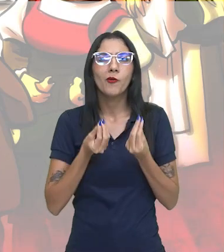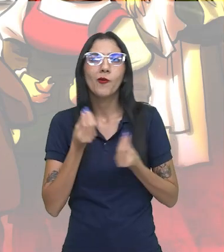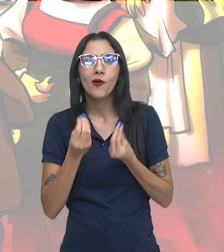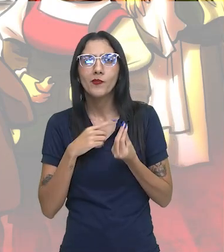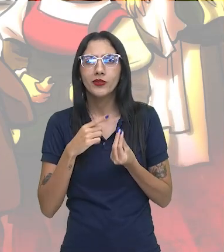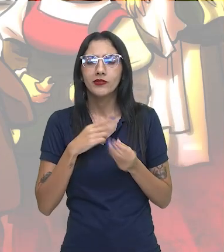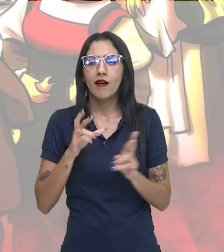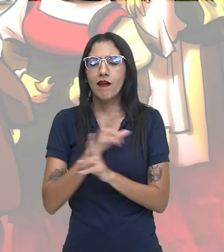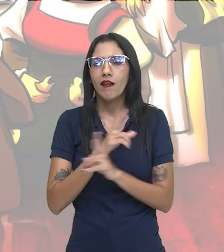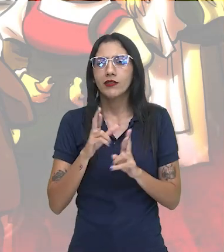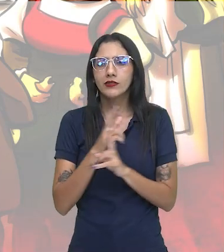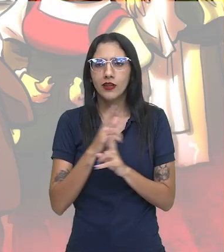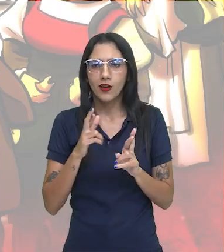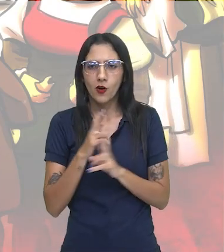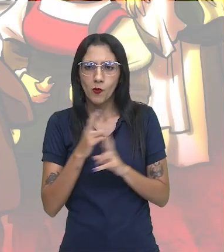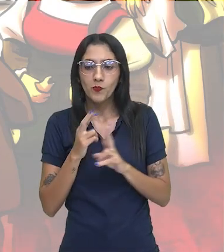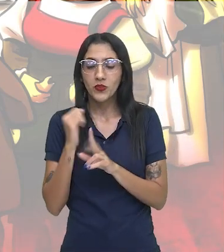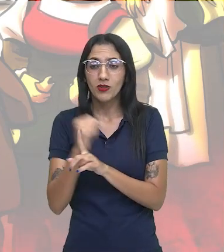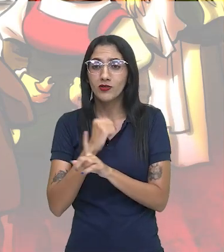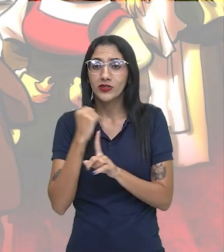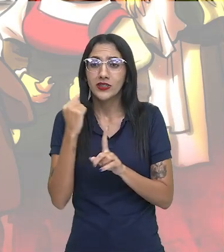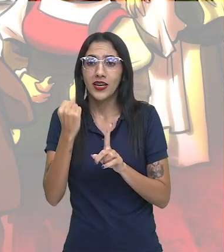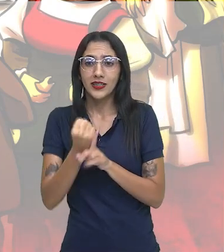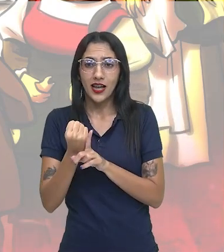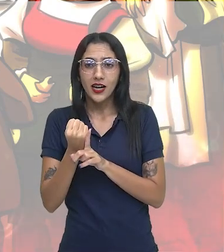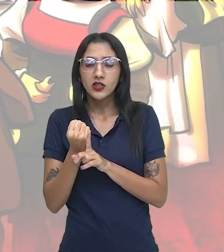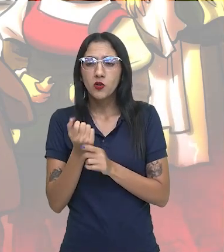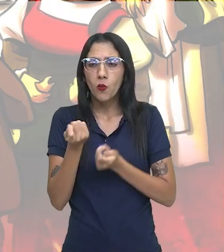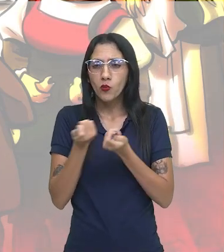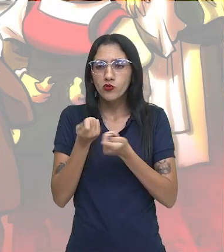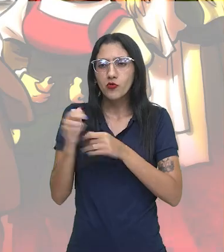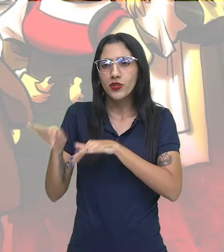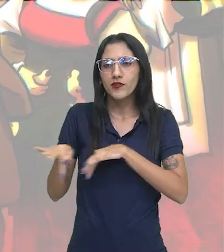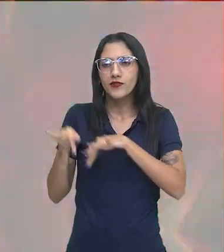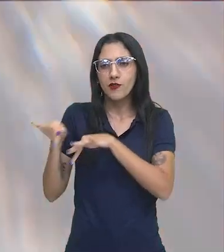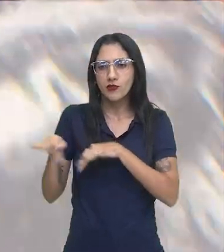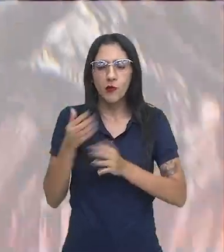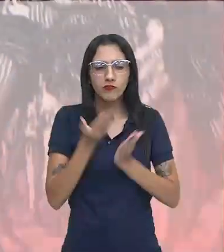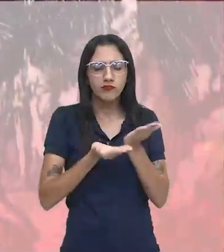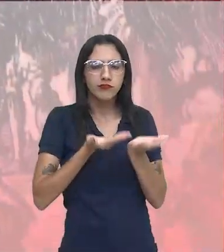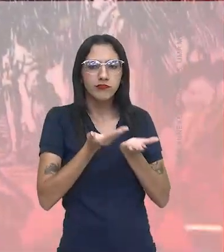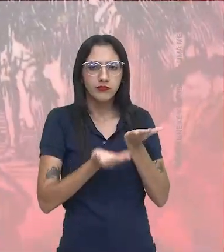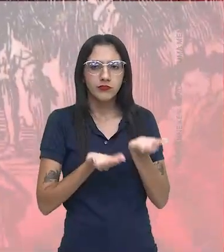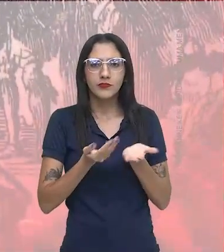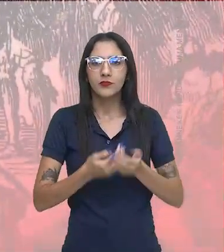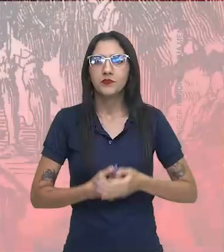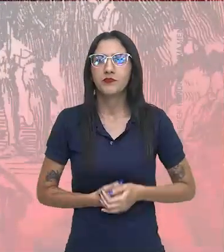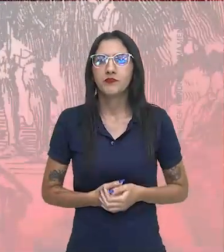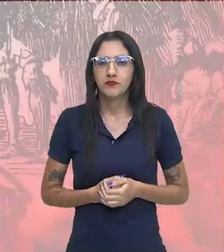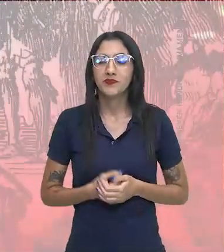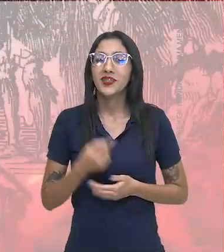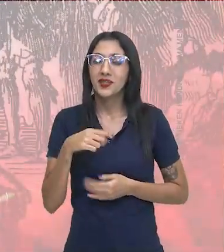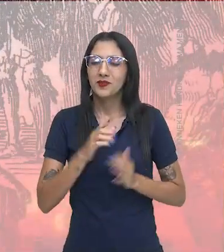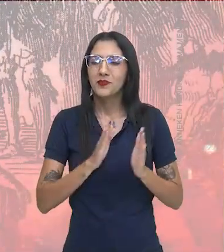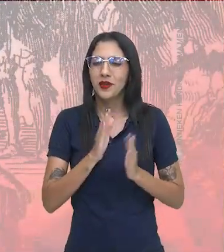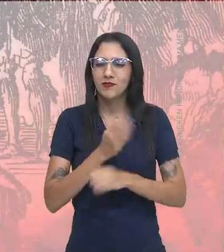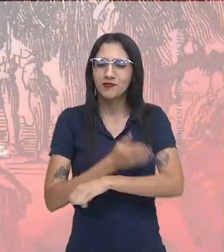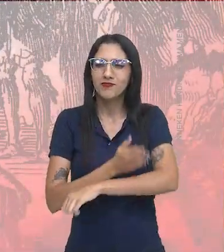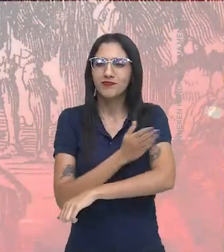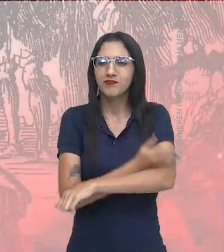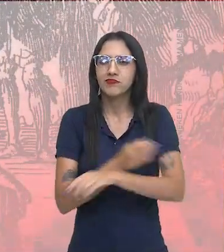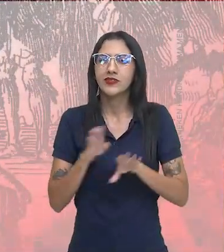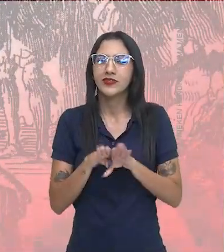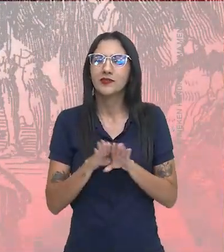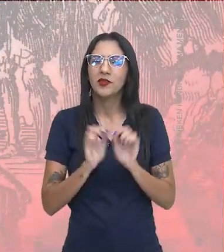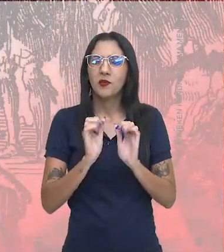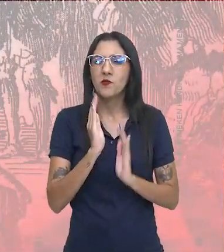e vassalagem, sociedade de economia feudal e troca de favores. A Idade Média também é conhecida como Idade das